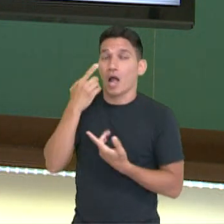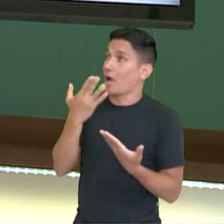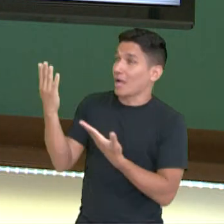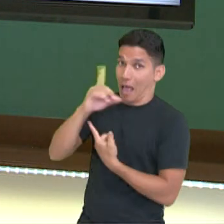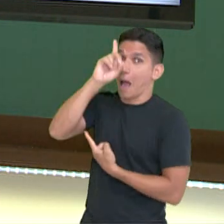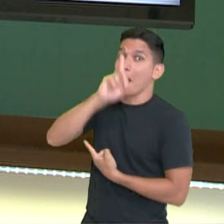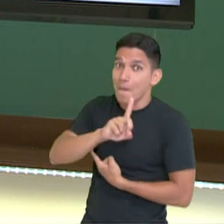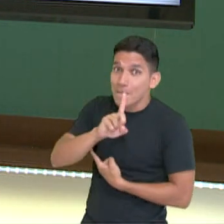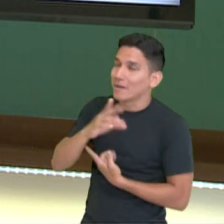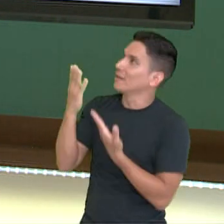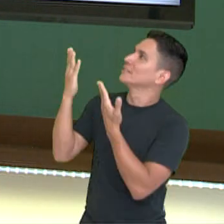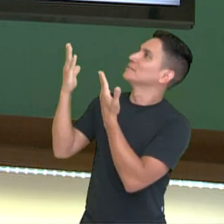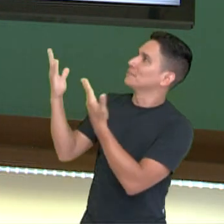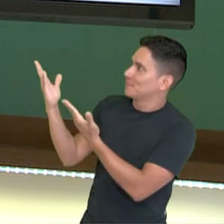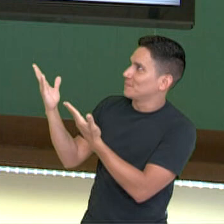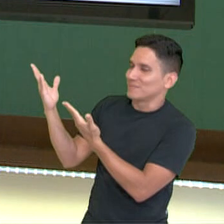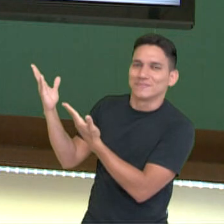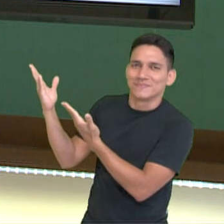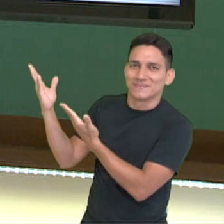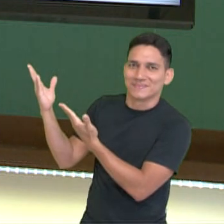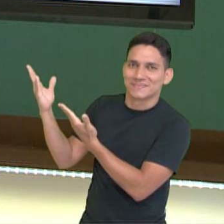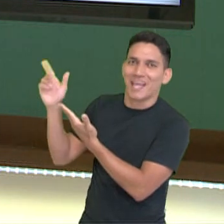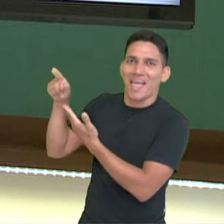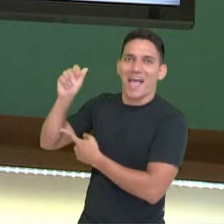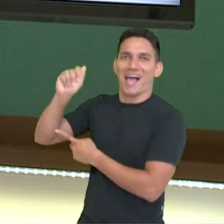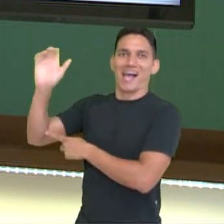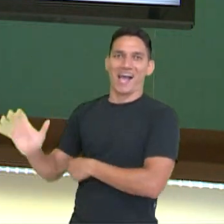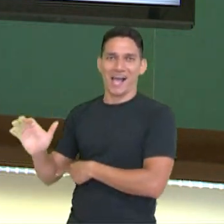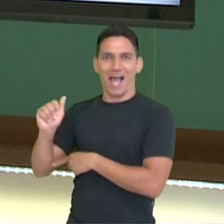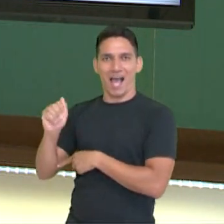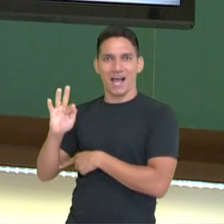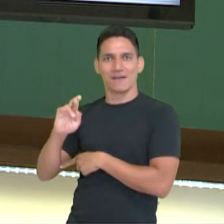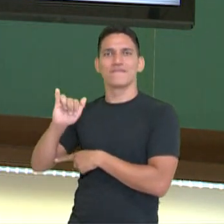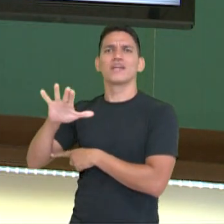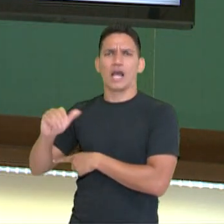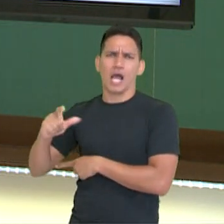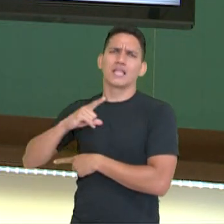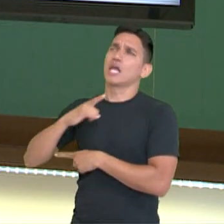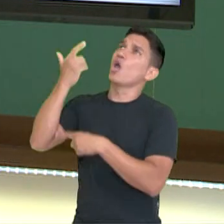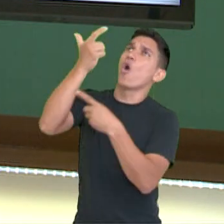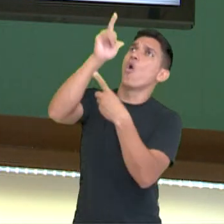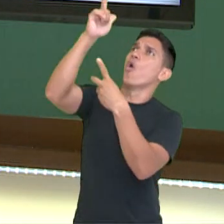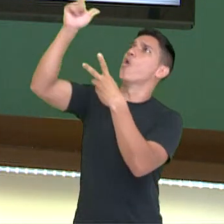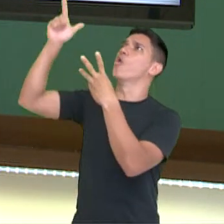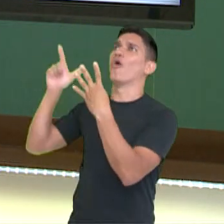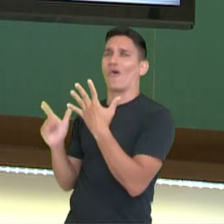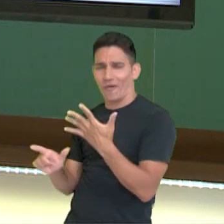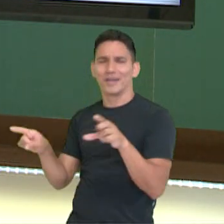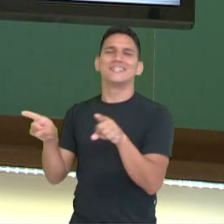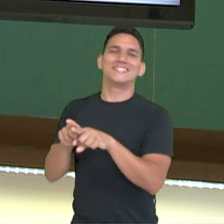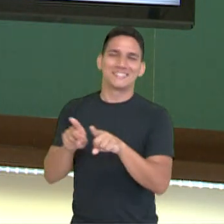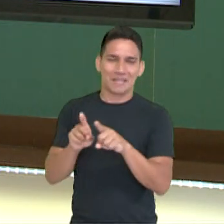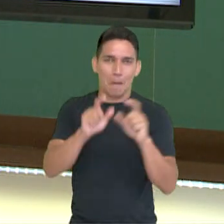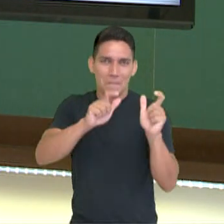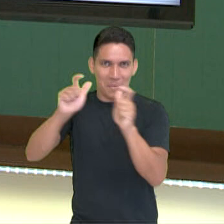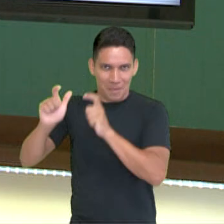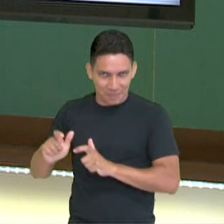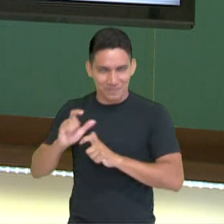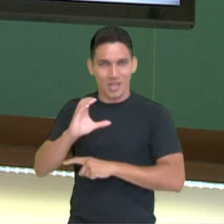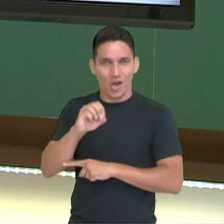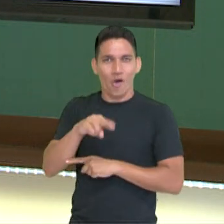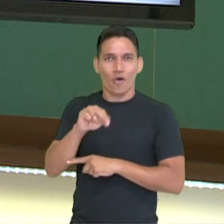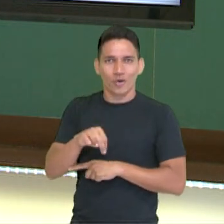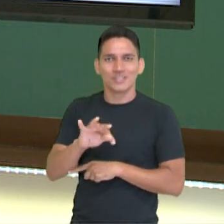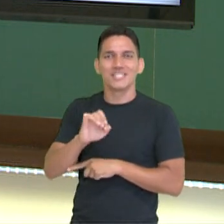para você que a África em amarelo, além da América, Europa, Ásia, Oceania, Antártida. Então, nós temos